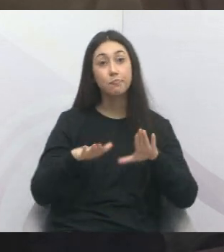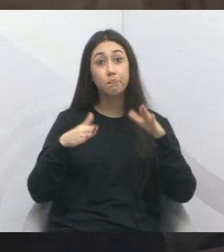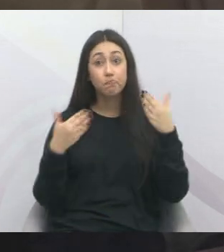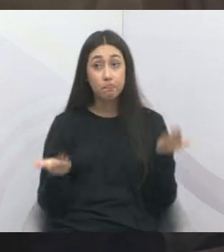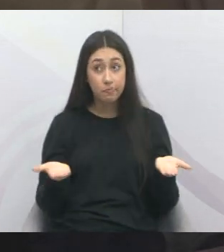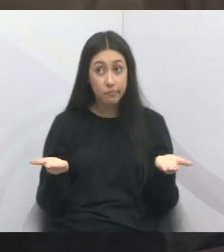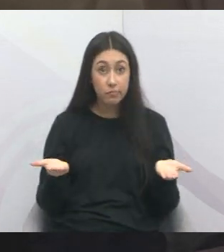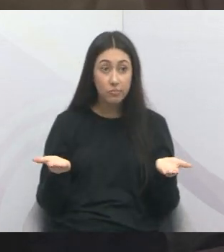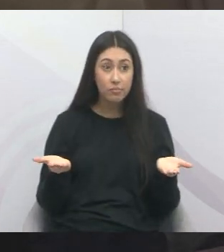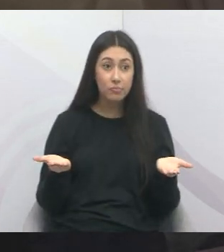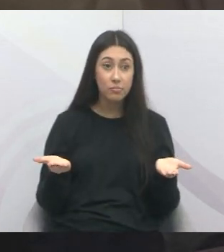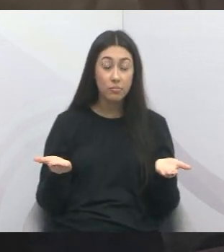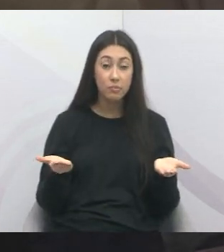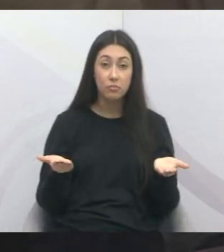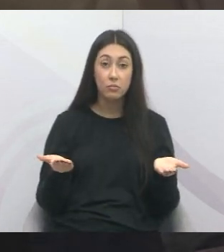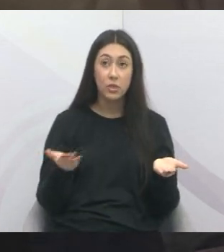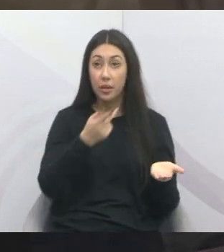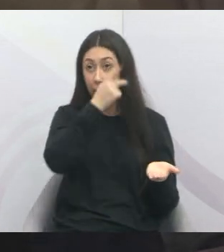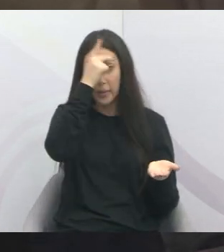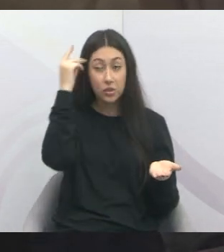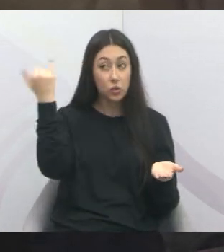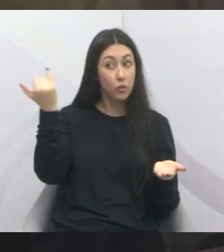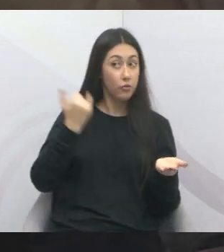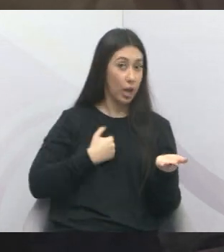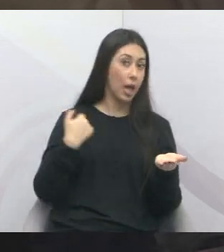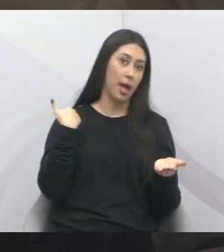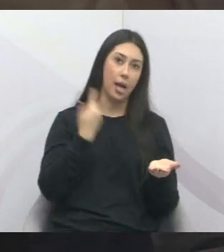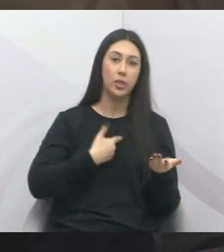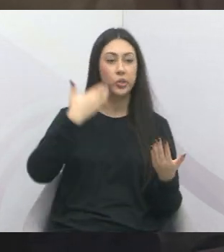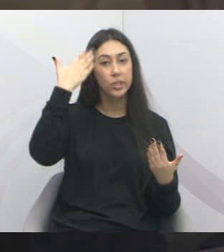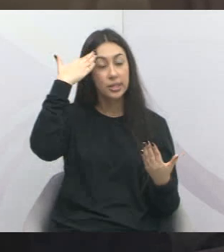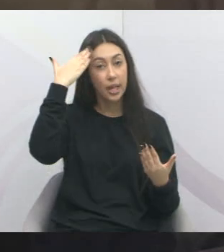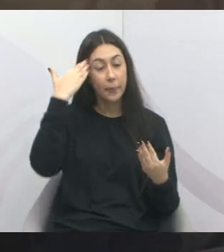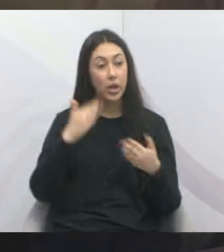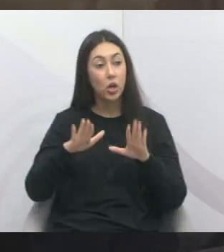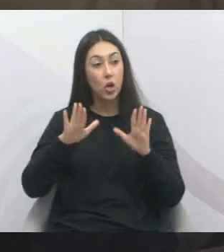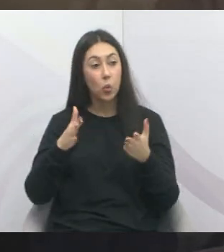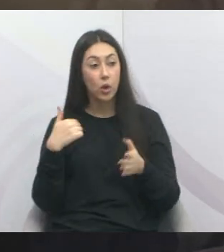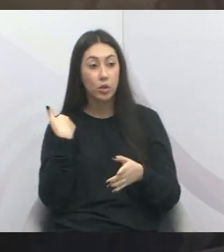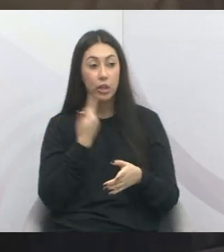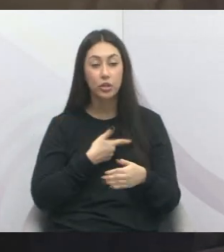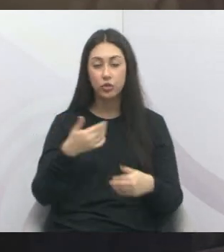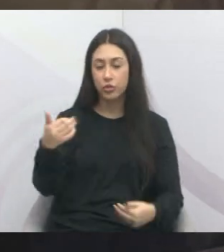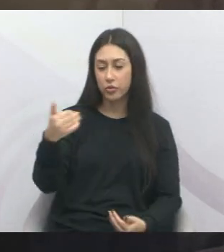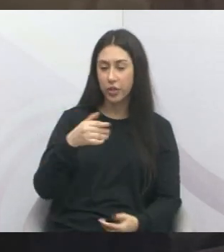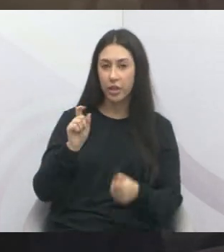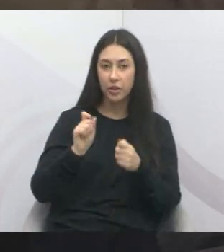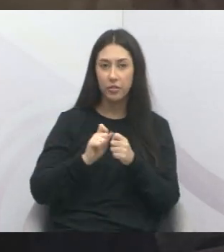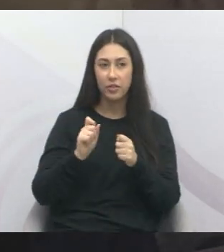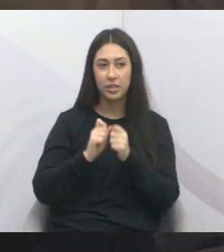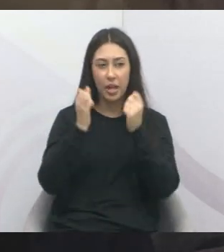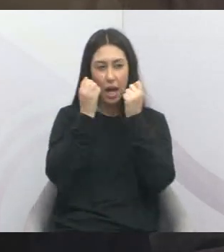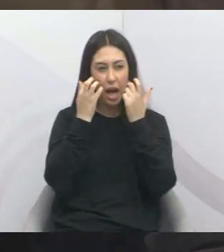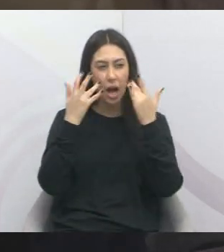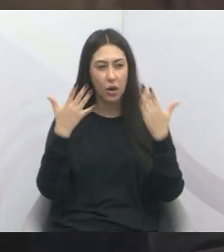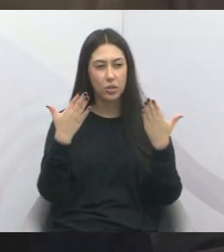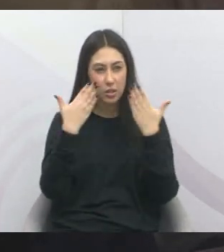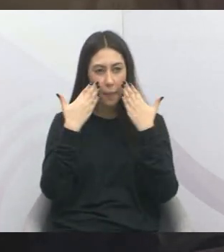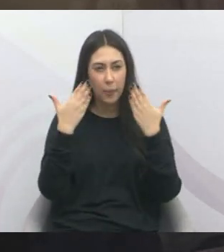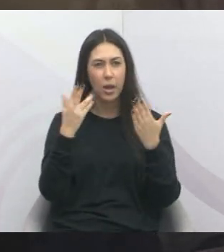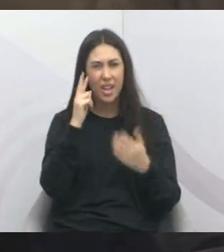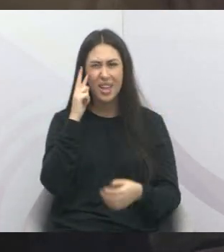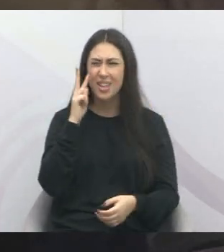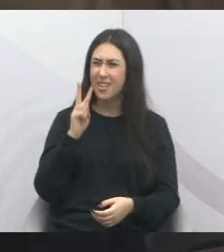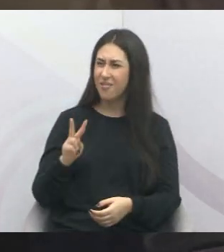assim, relatos que a gente sabe disso. Quando a gente vem fazer uma audiência pública nessa casa e vê 13 servidores